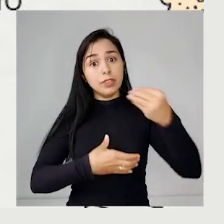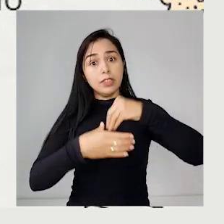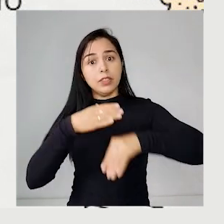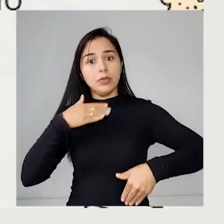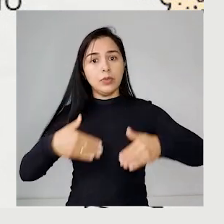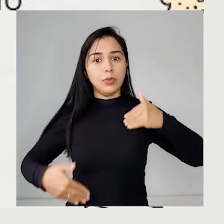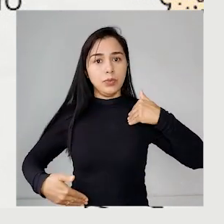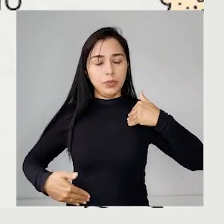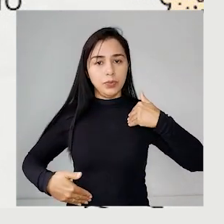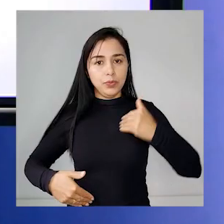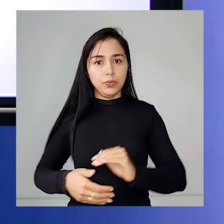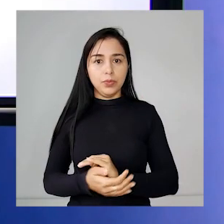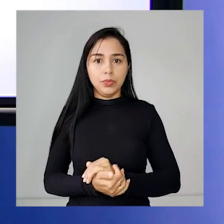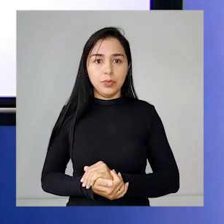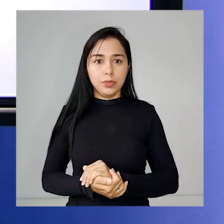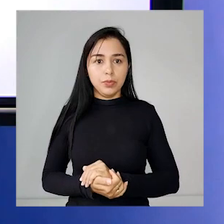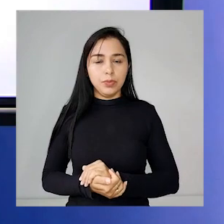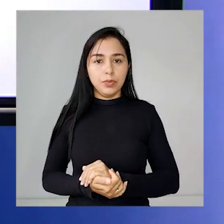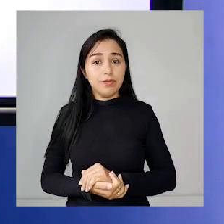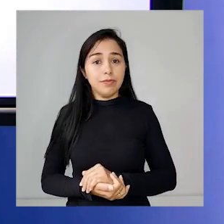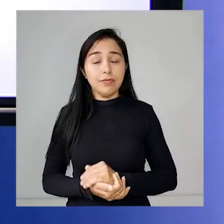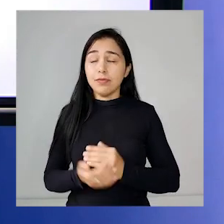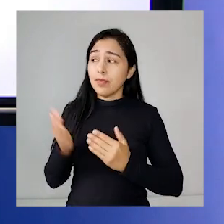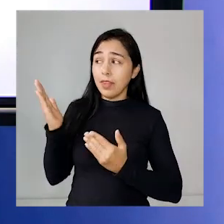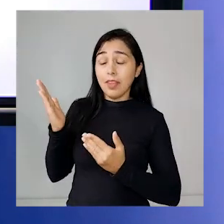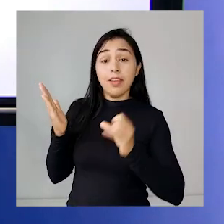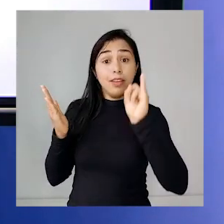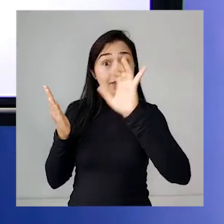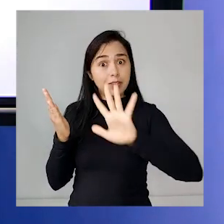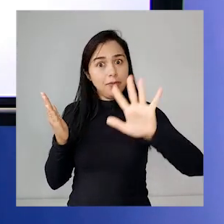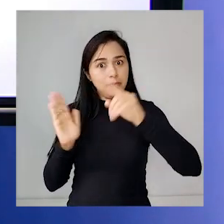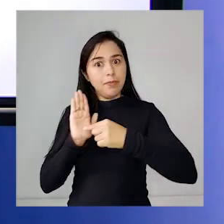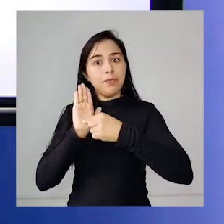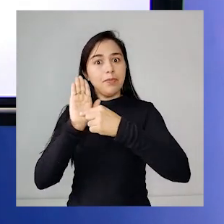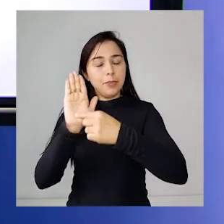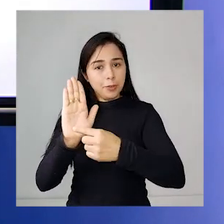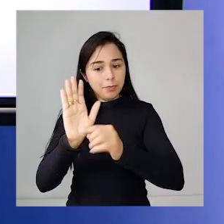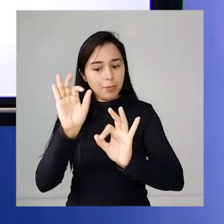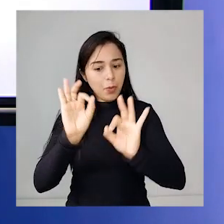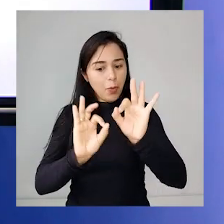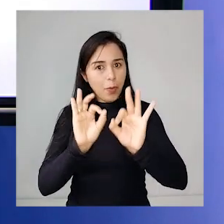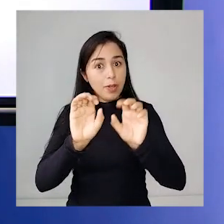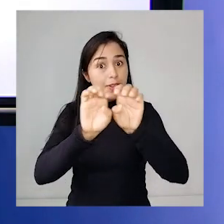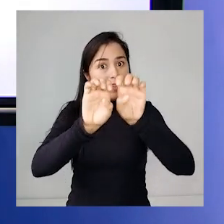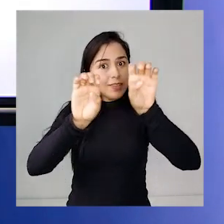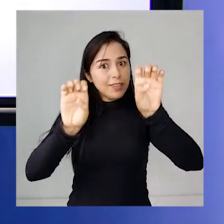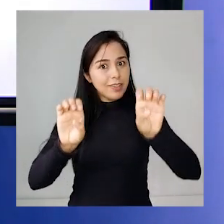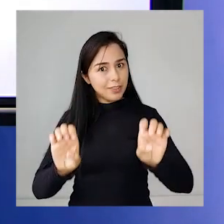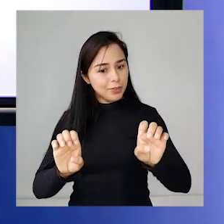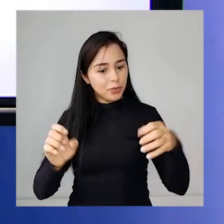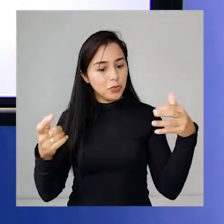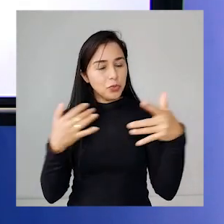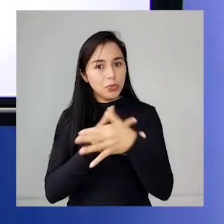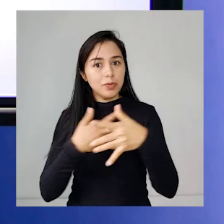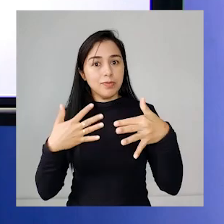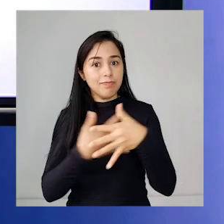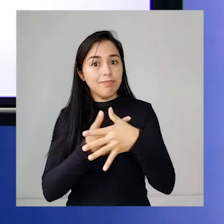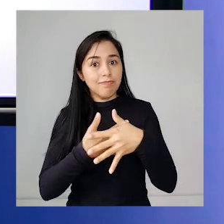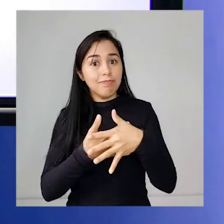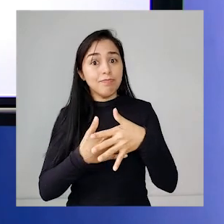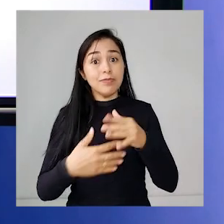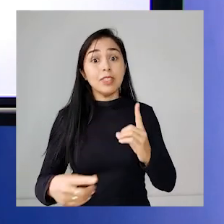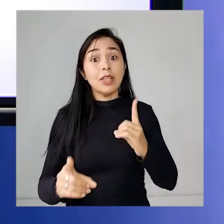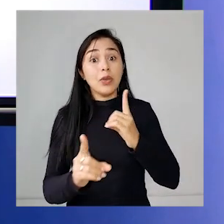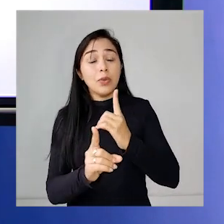e etc. Essa imagem mostra aqui o esquema de todos os tecidos